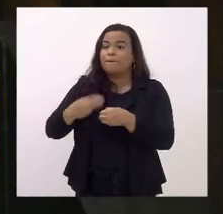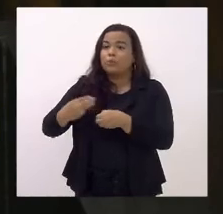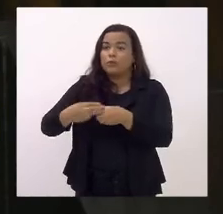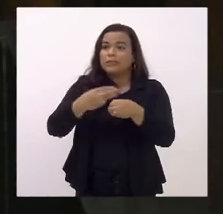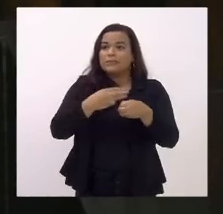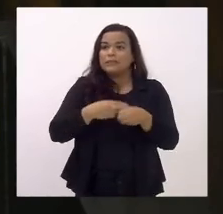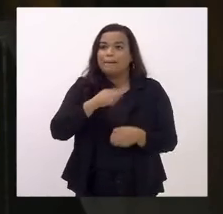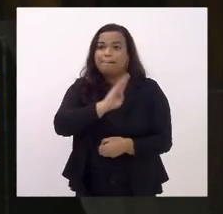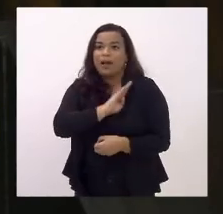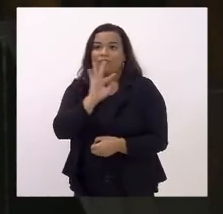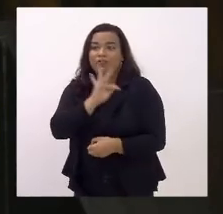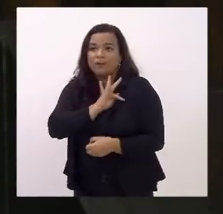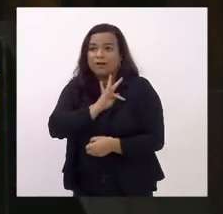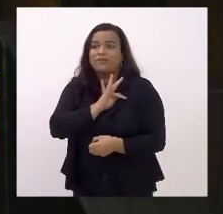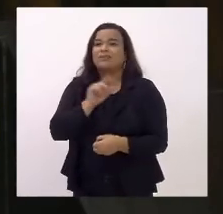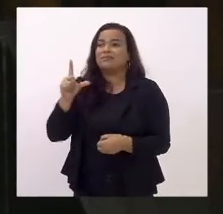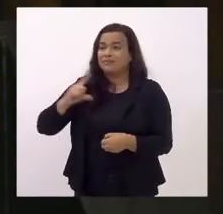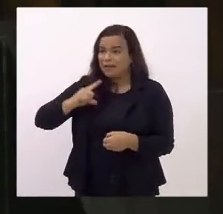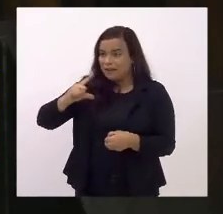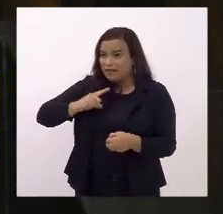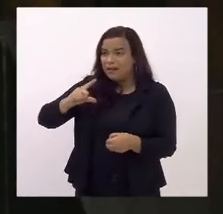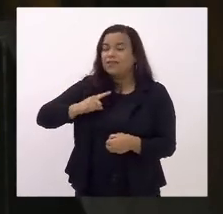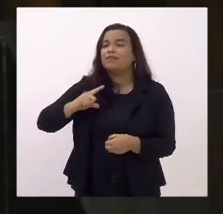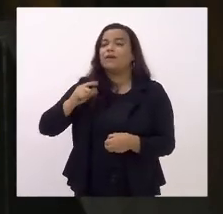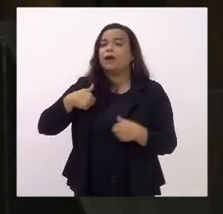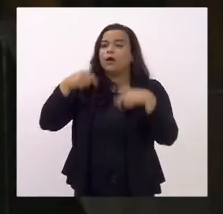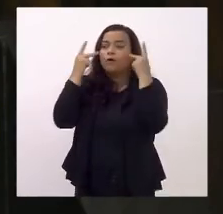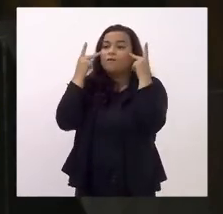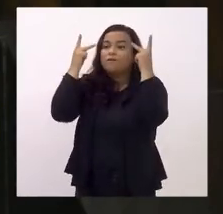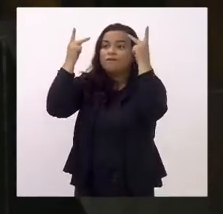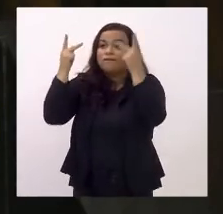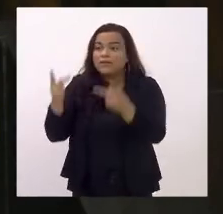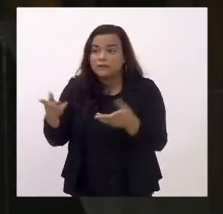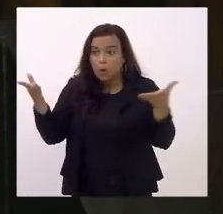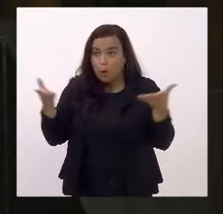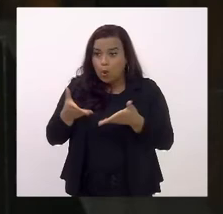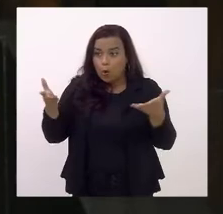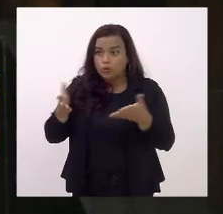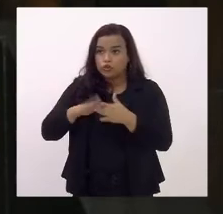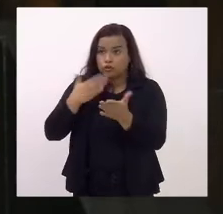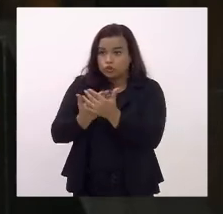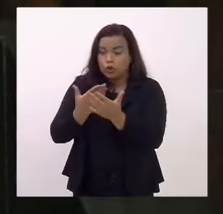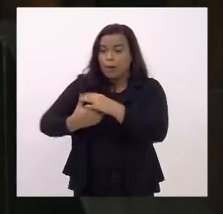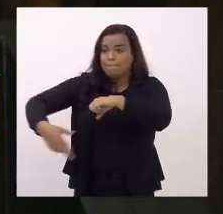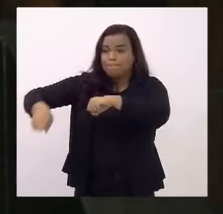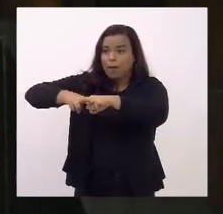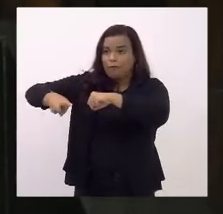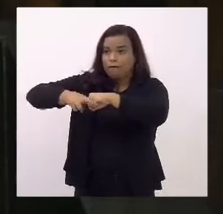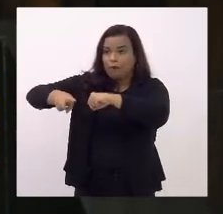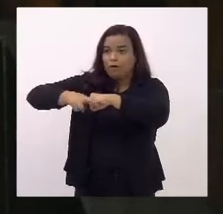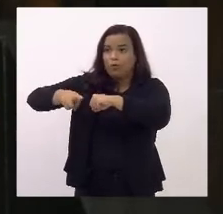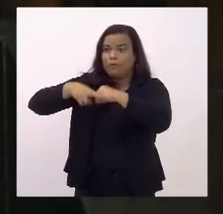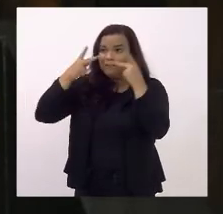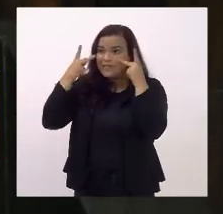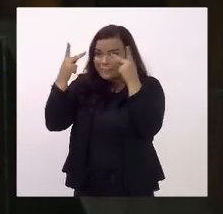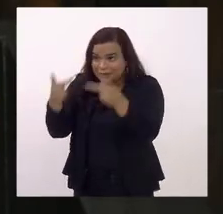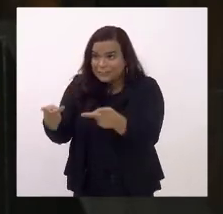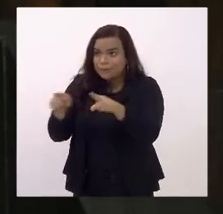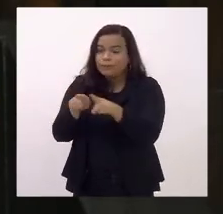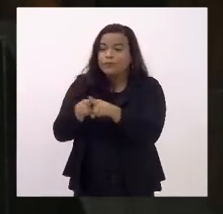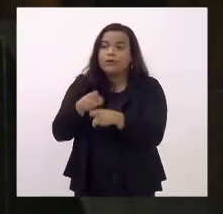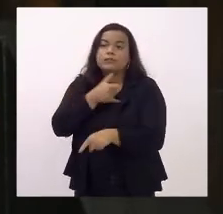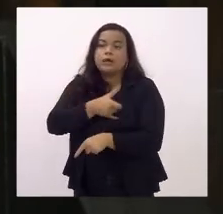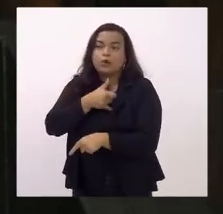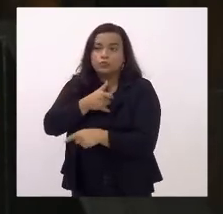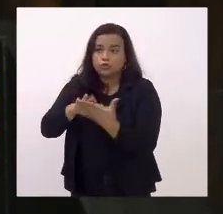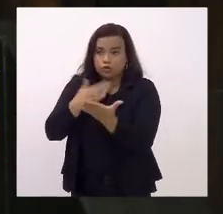Baixada Fluminense. Eu estive visitando hoje escolas no município de Belfor Roxo, escolas no município de São João de